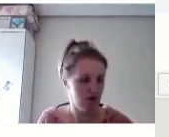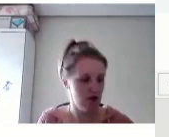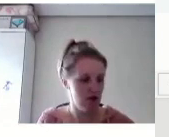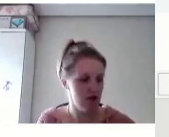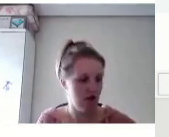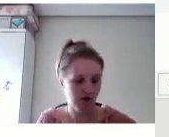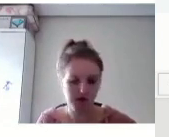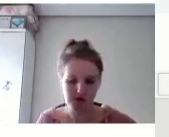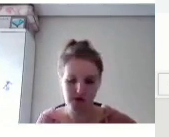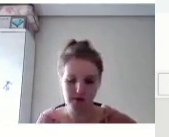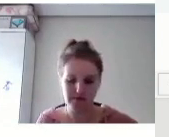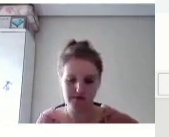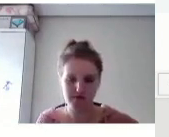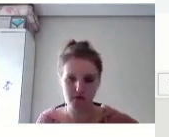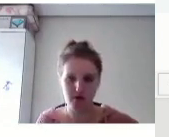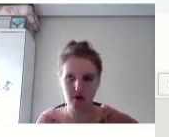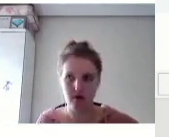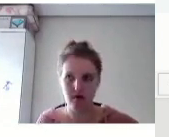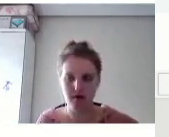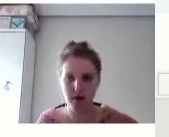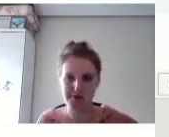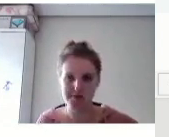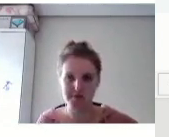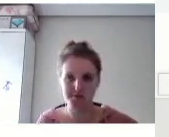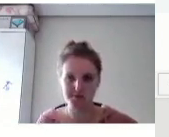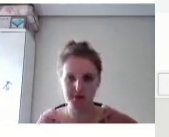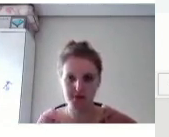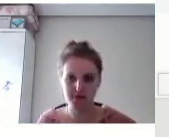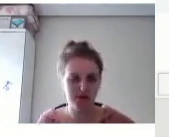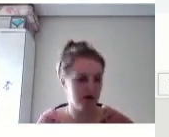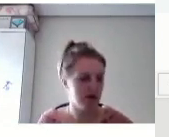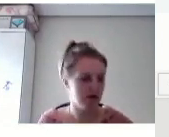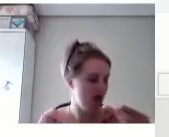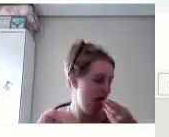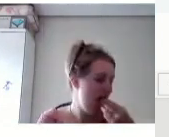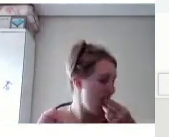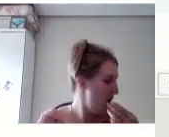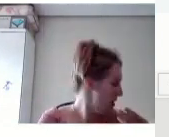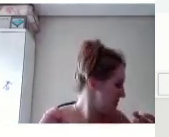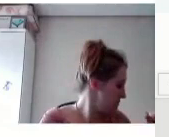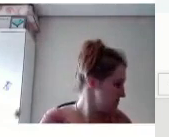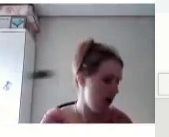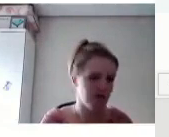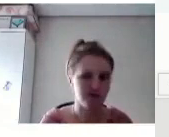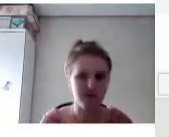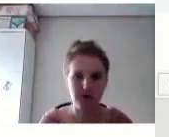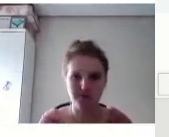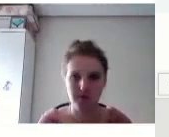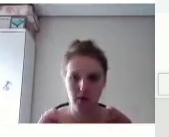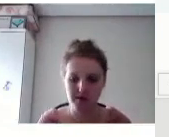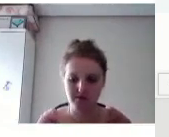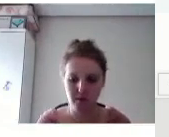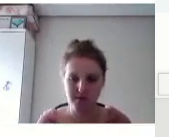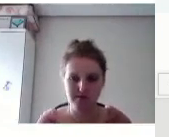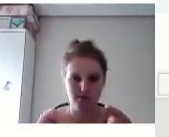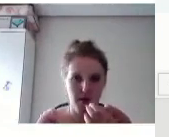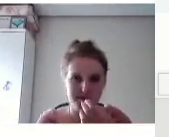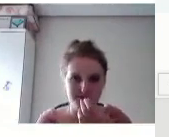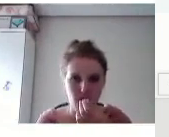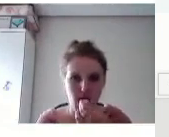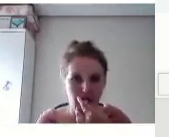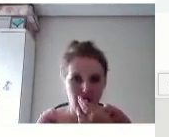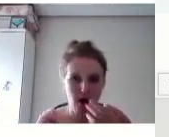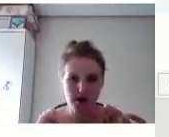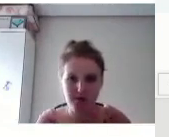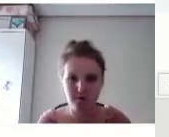aqui em teoria de campos é o campo e o que a gente vai definir como sendo o momento,